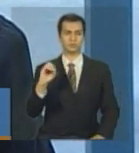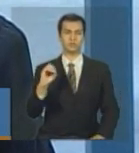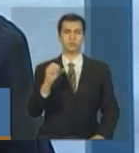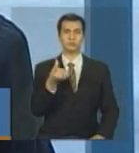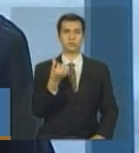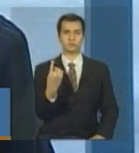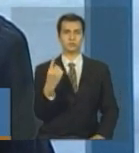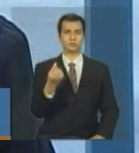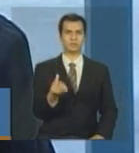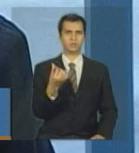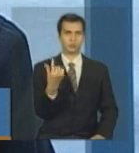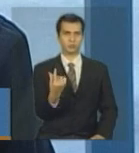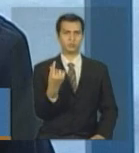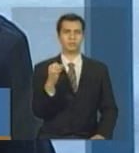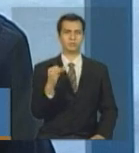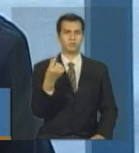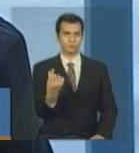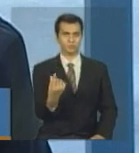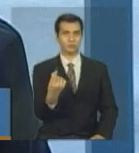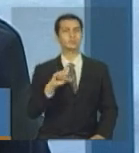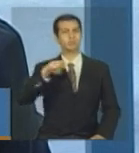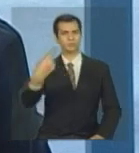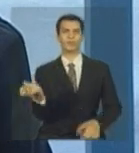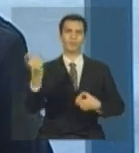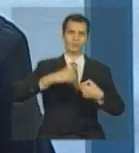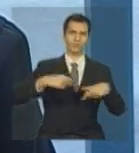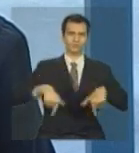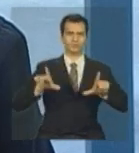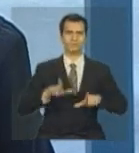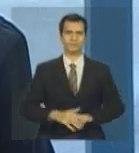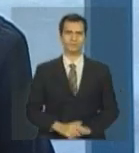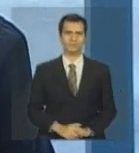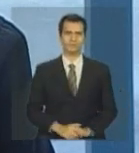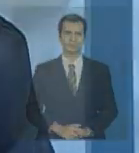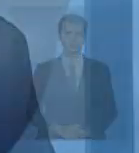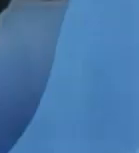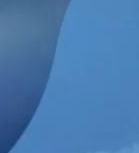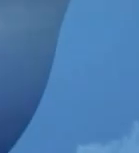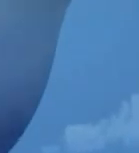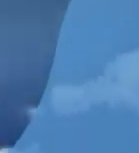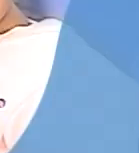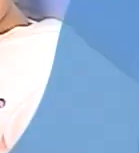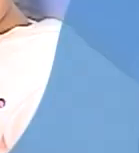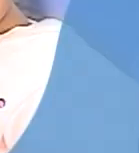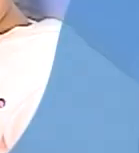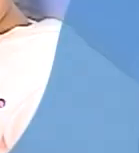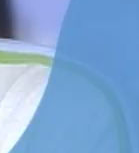0800-616161. Nós voltamos daqui a pouco.